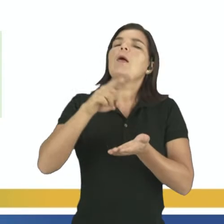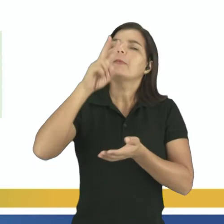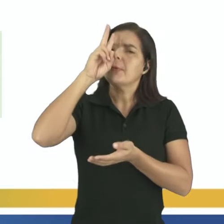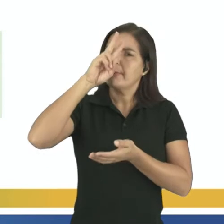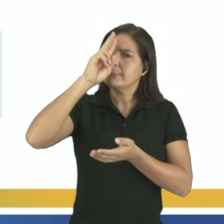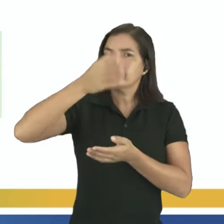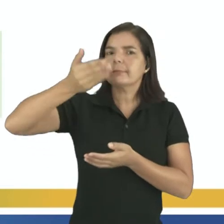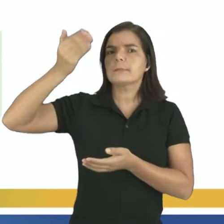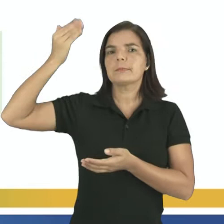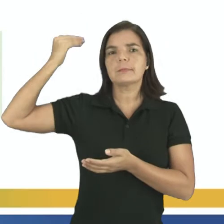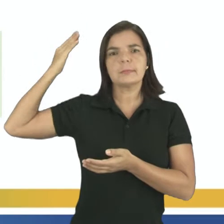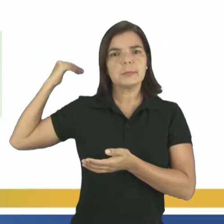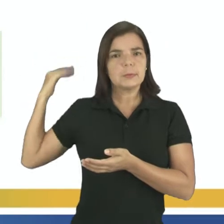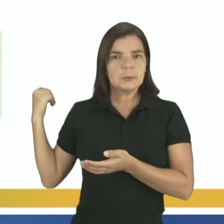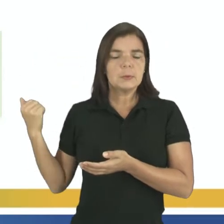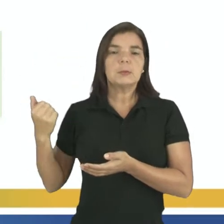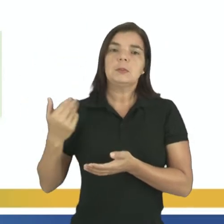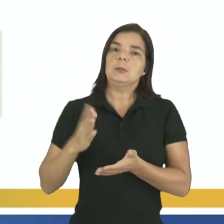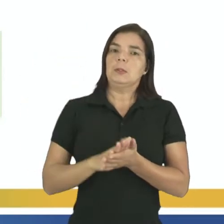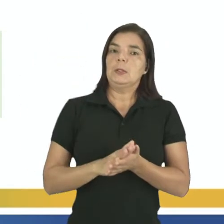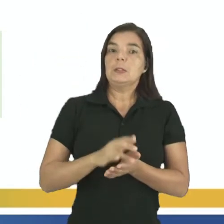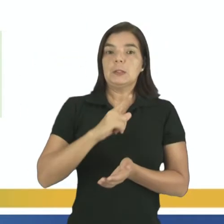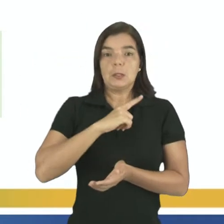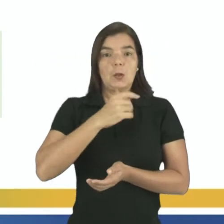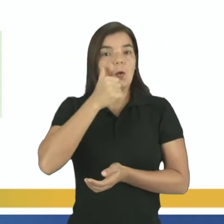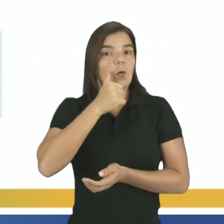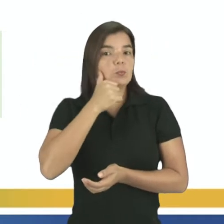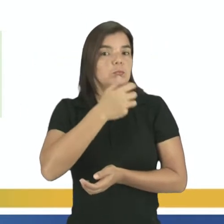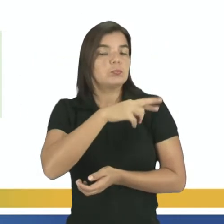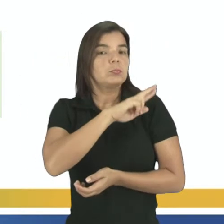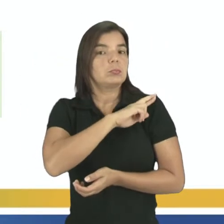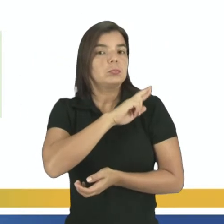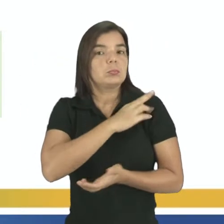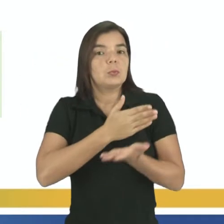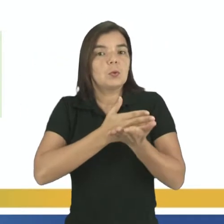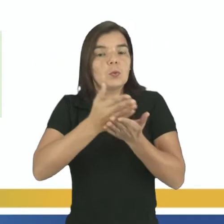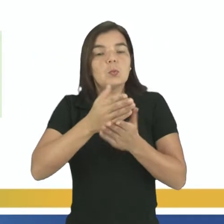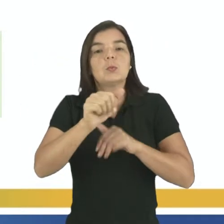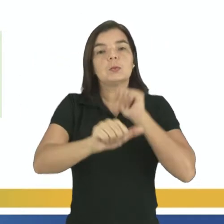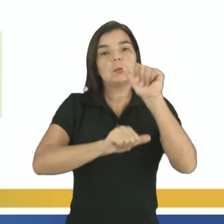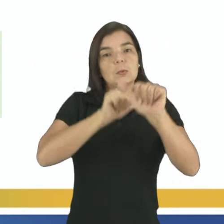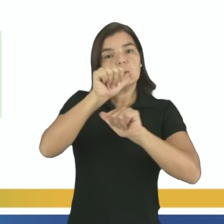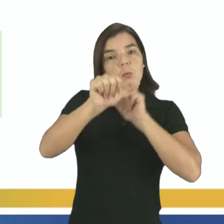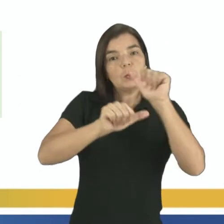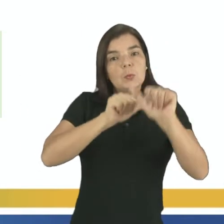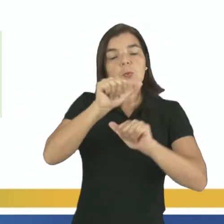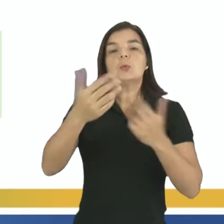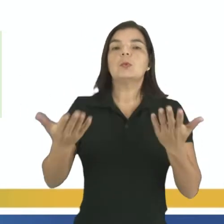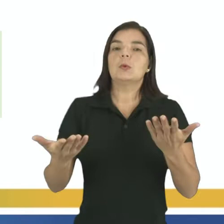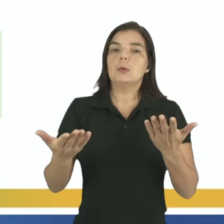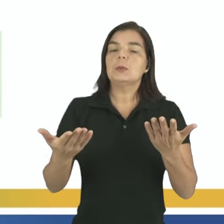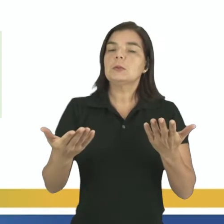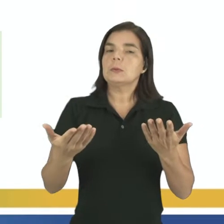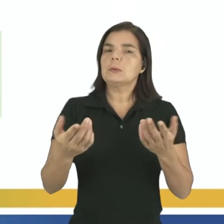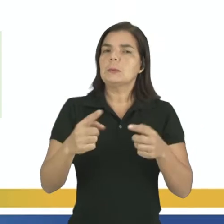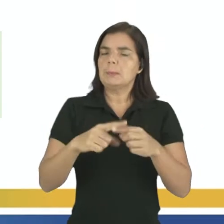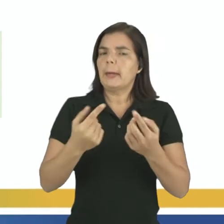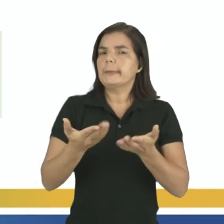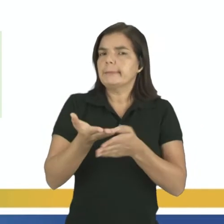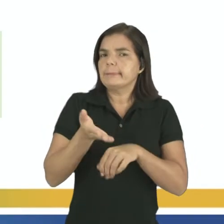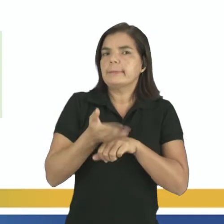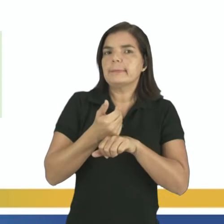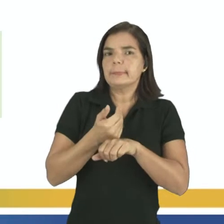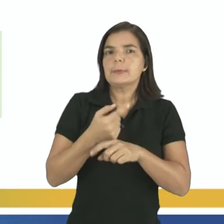tá? Apesar desse papel da mulher começar a ter mudado, ser uma mudança mais